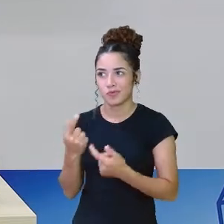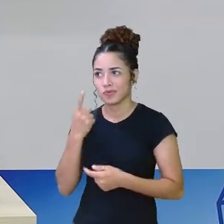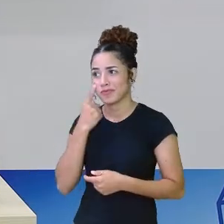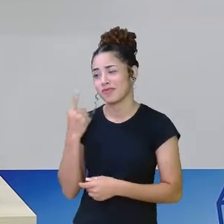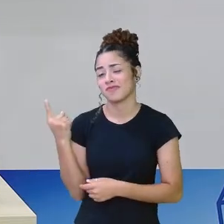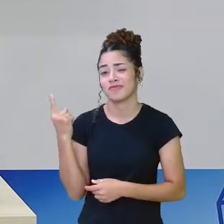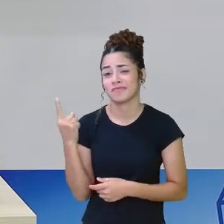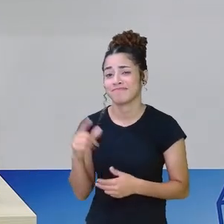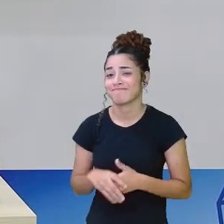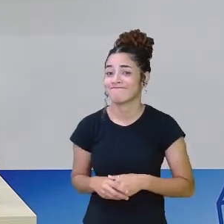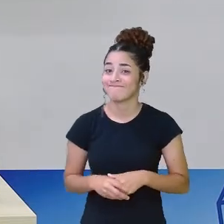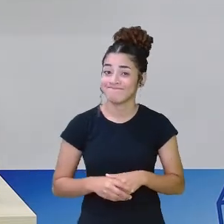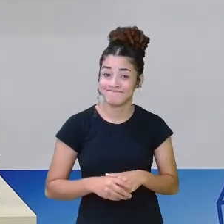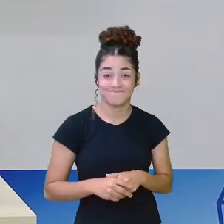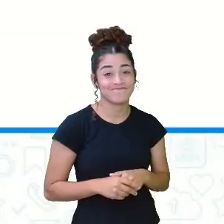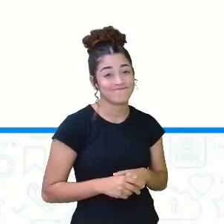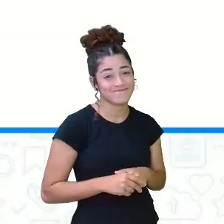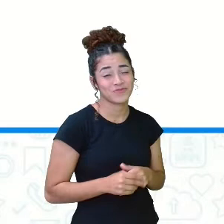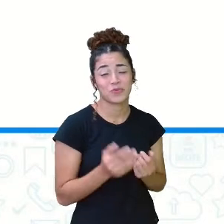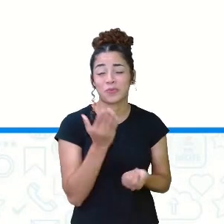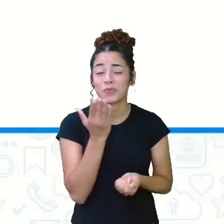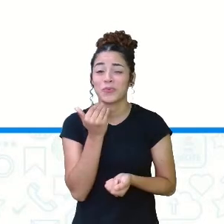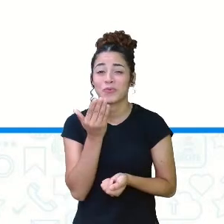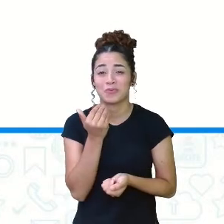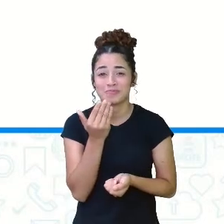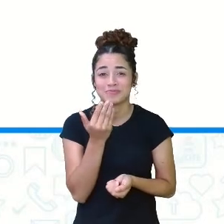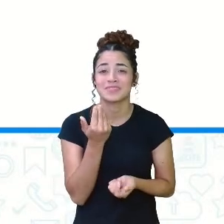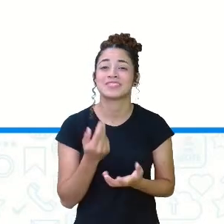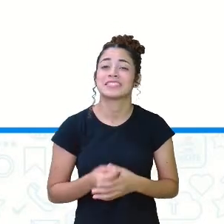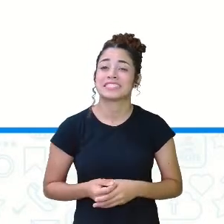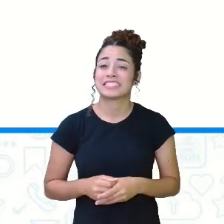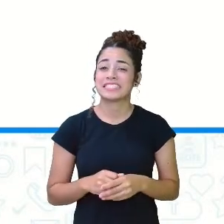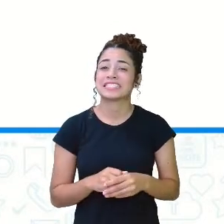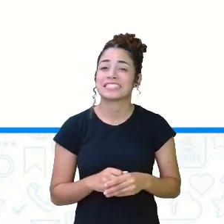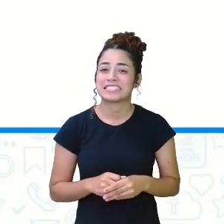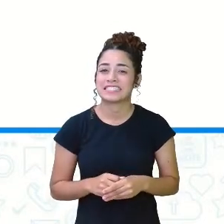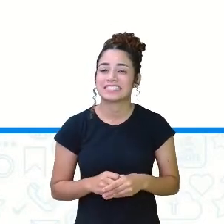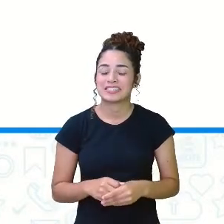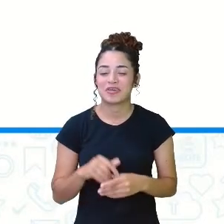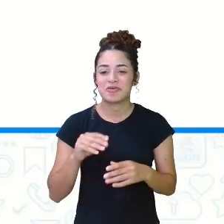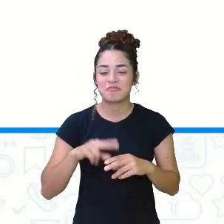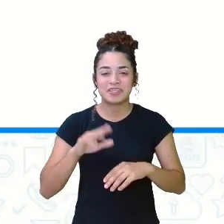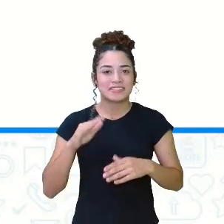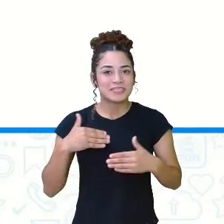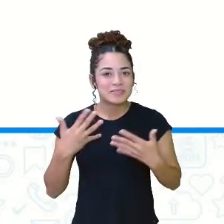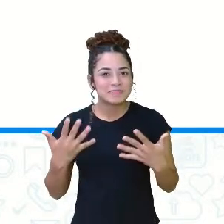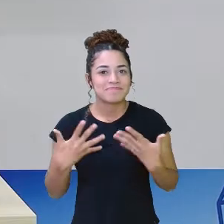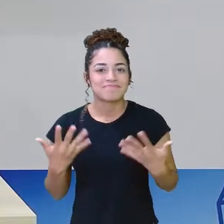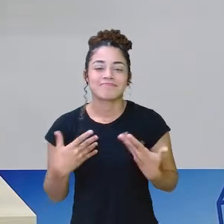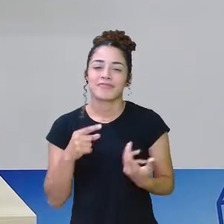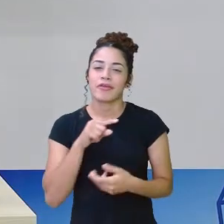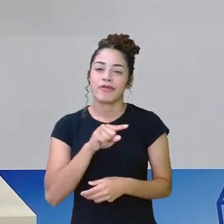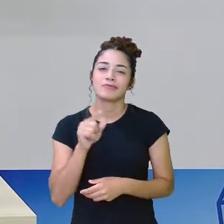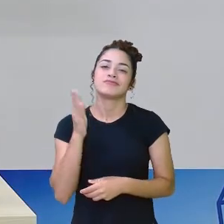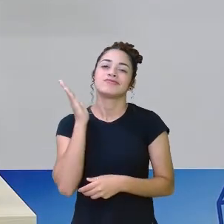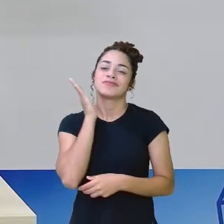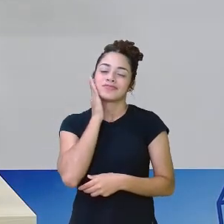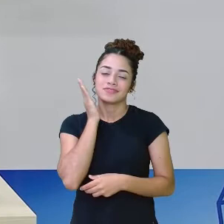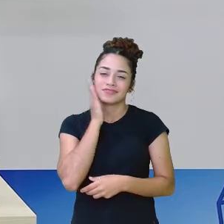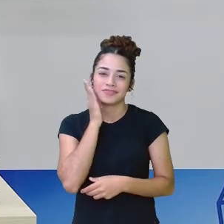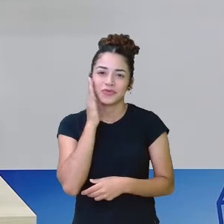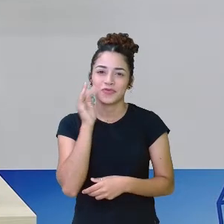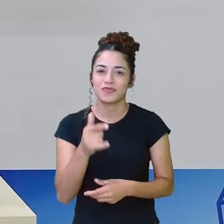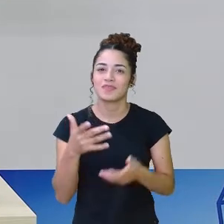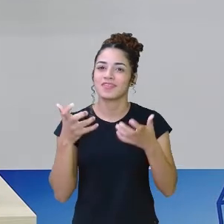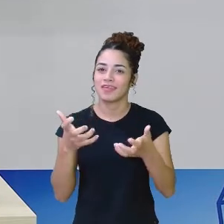não poderia deixar de trazer, né, aquela comidinha para deixar vocês mais animados, né? Eu sei que vocês queriam que eu tivesse